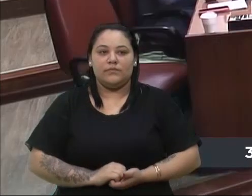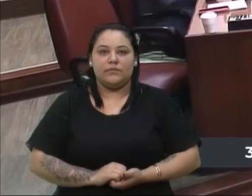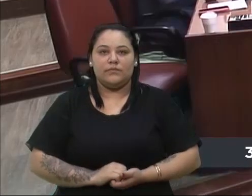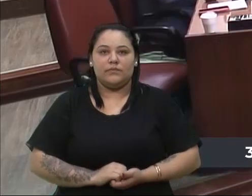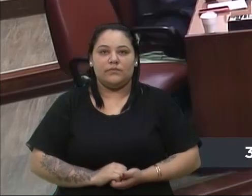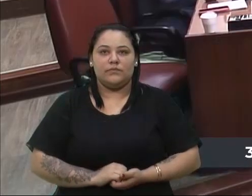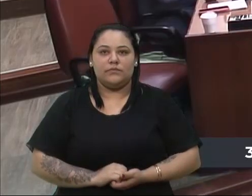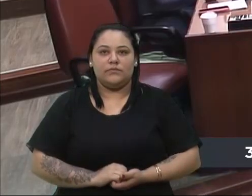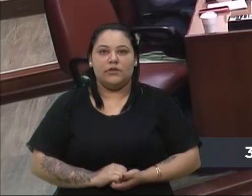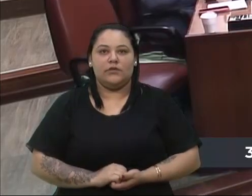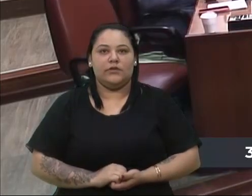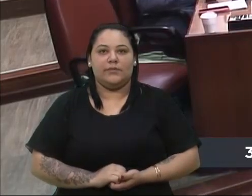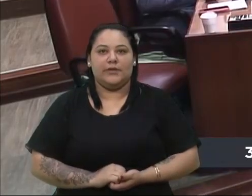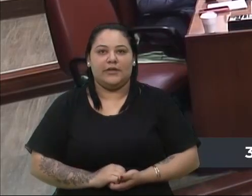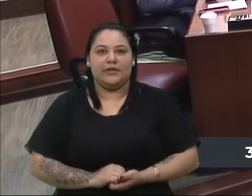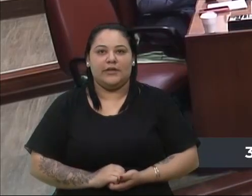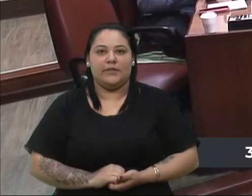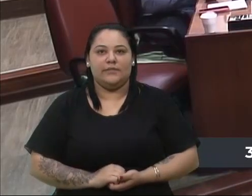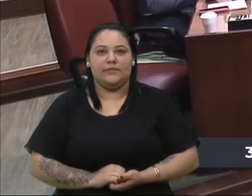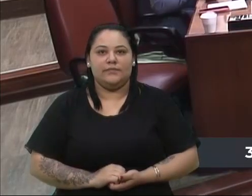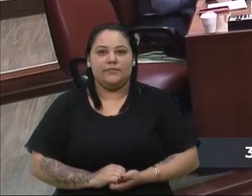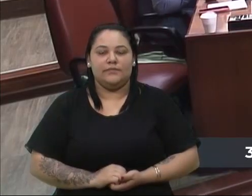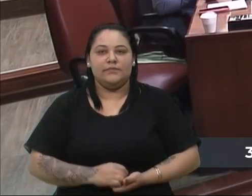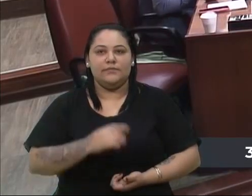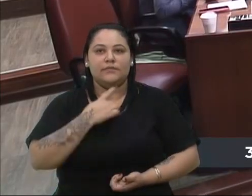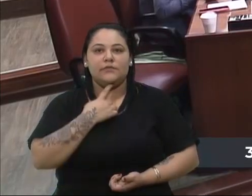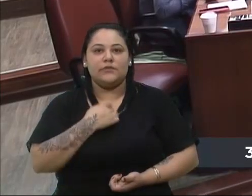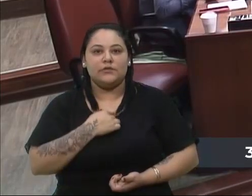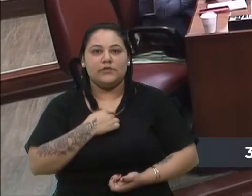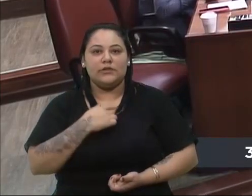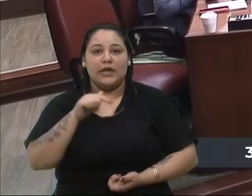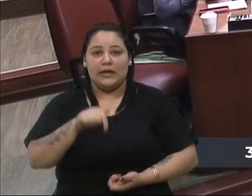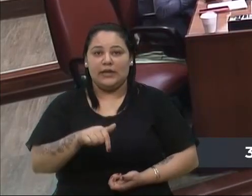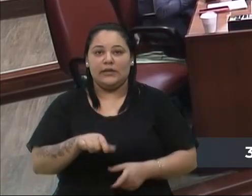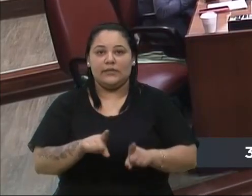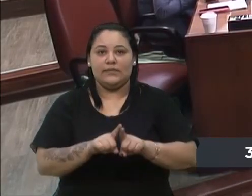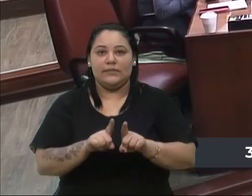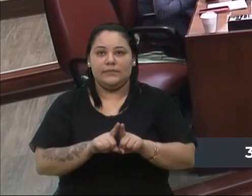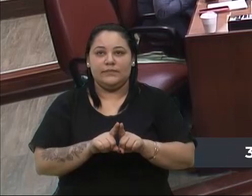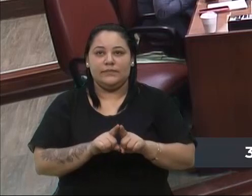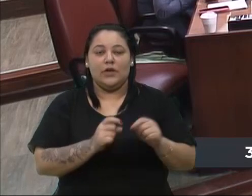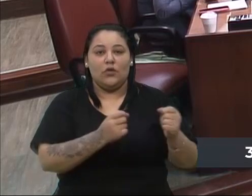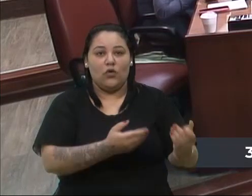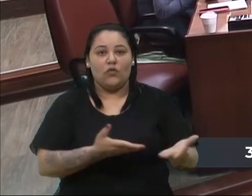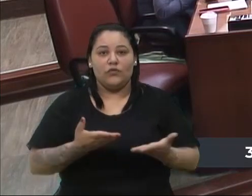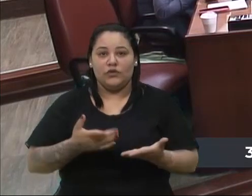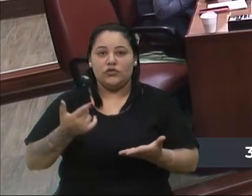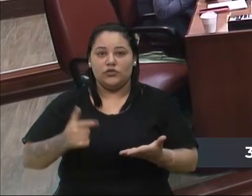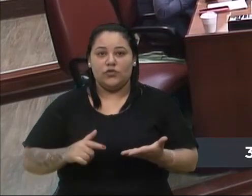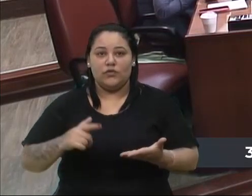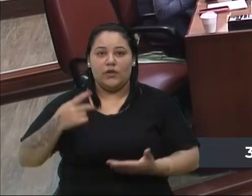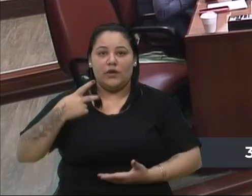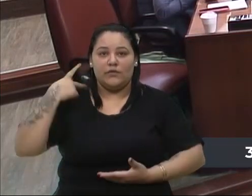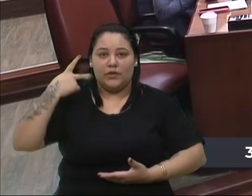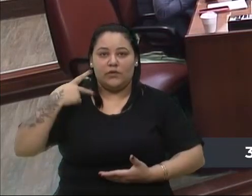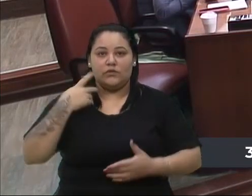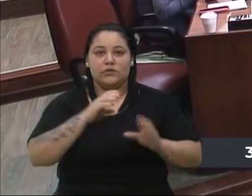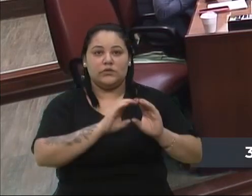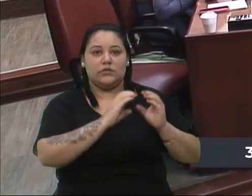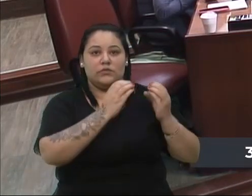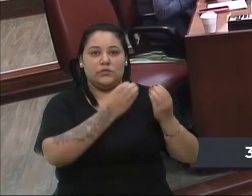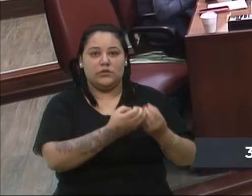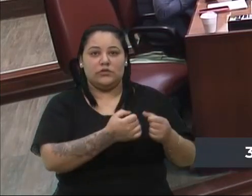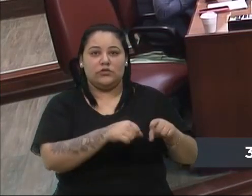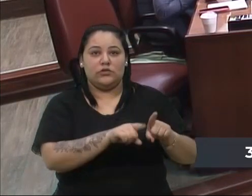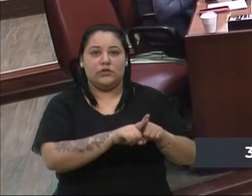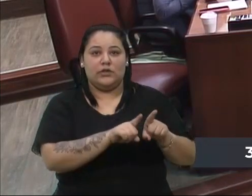Obrigado, presidente, nobres colegas. Gostaria aqui, então, de reiterar o convite aos vereadores e à comunidade, hoje